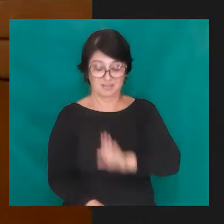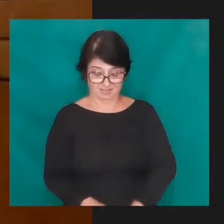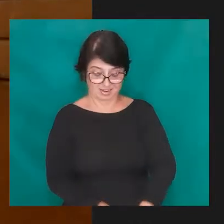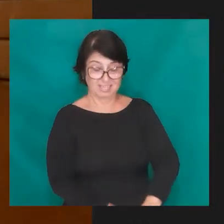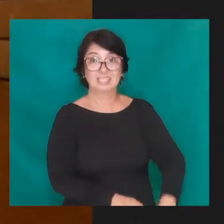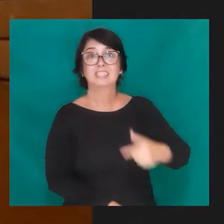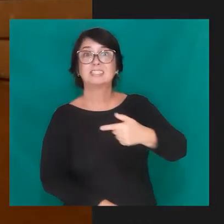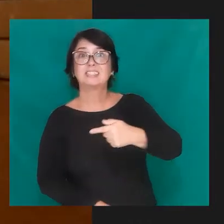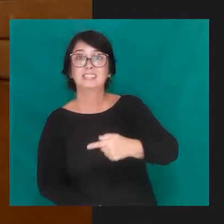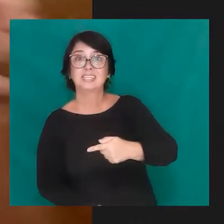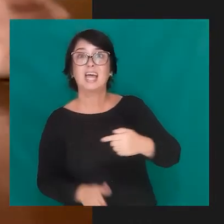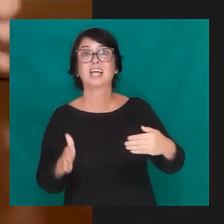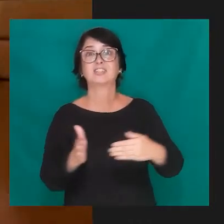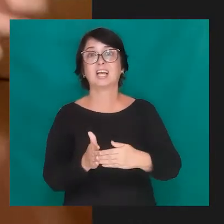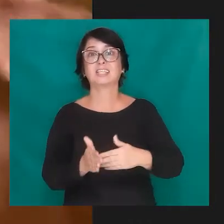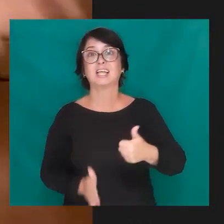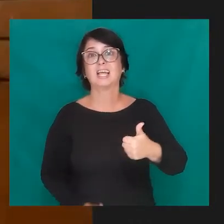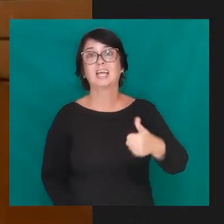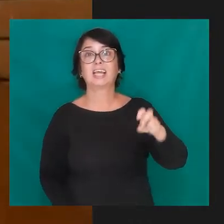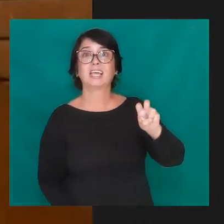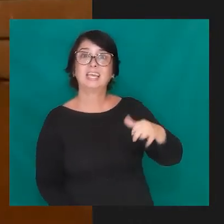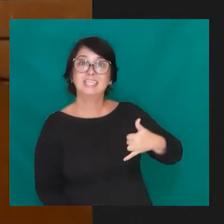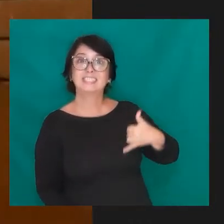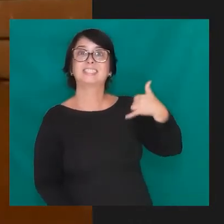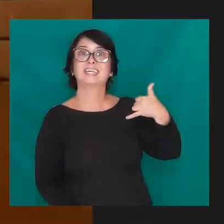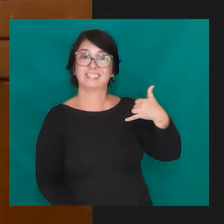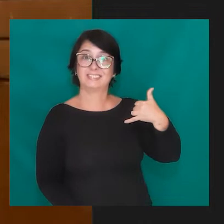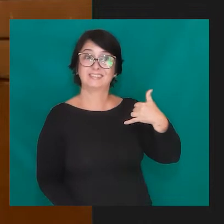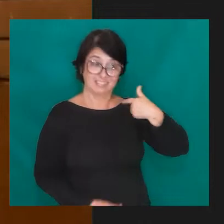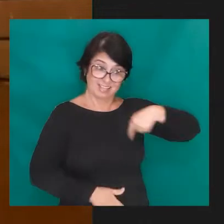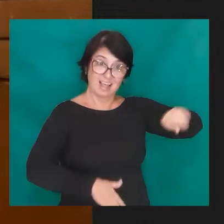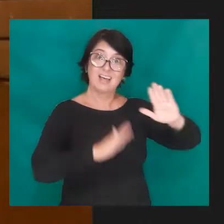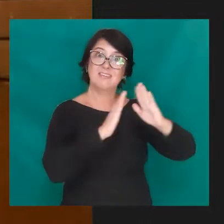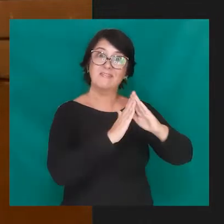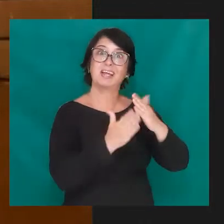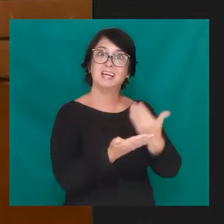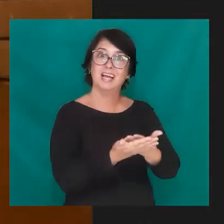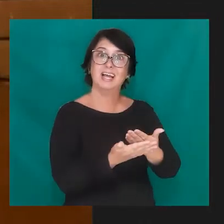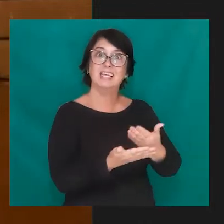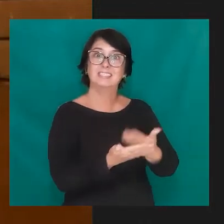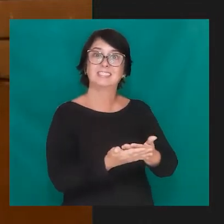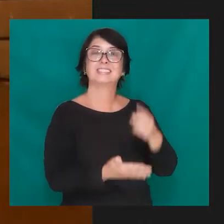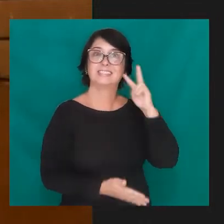crianças de 7 a 15 anos, tendo as aulas e de forma que eles podem levar o instrumento para casa para estudar.